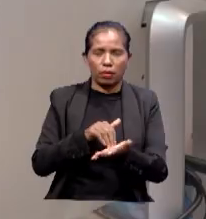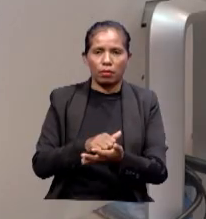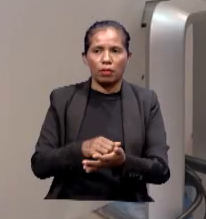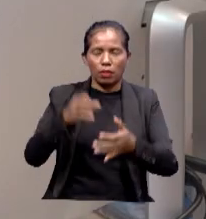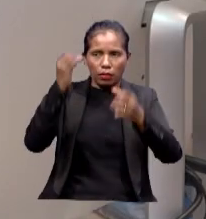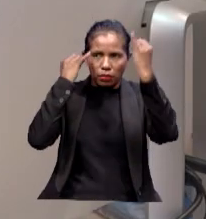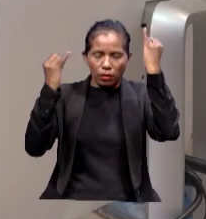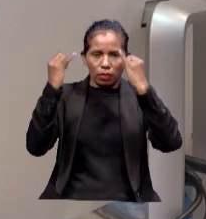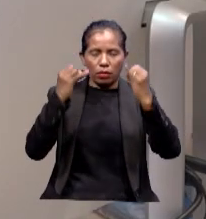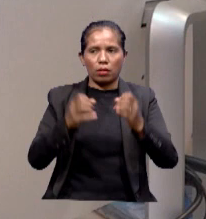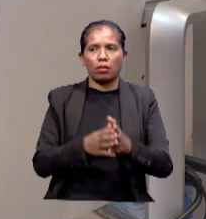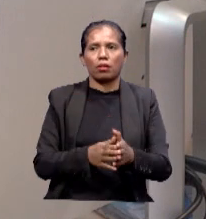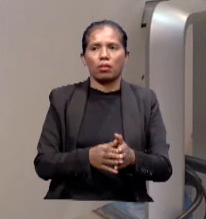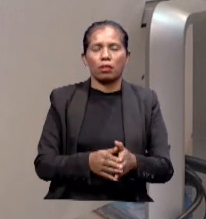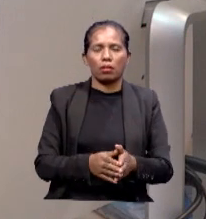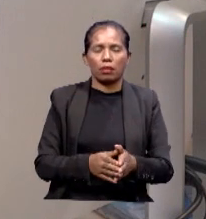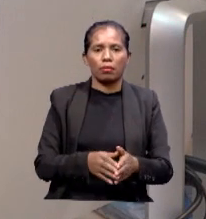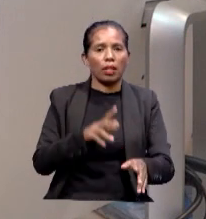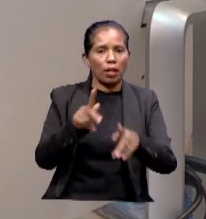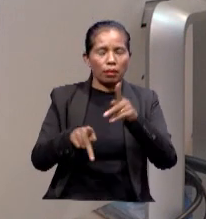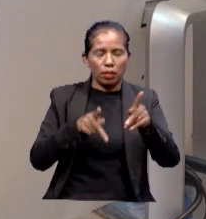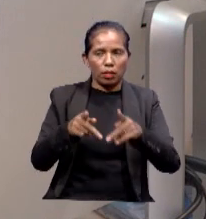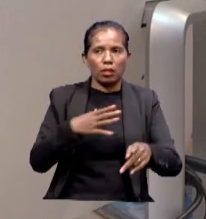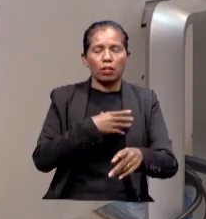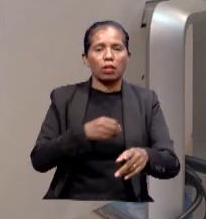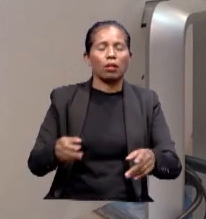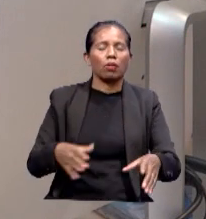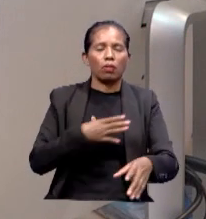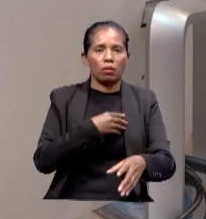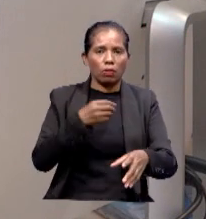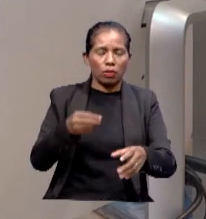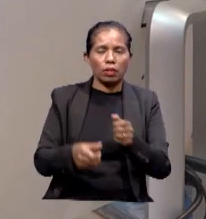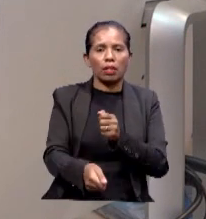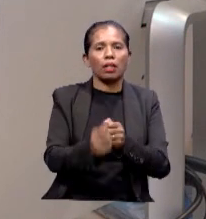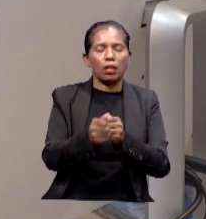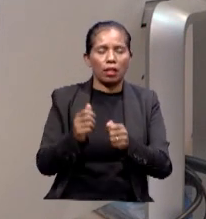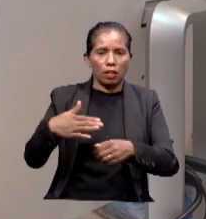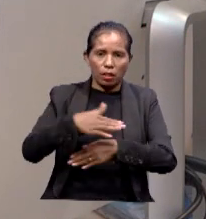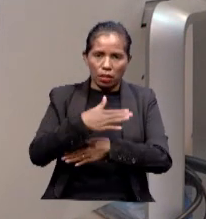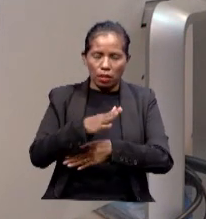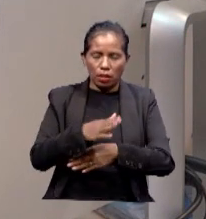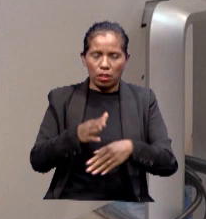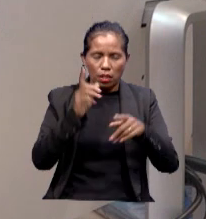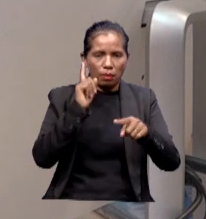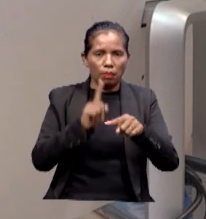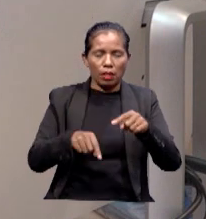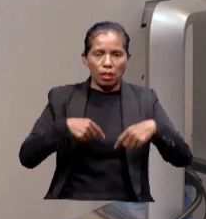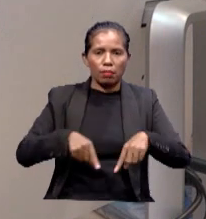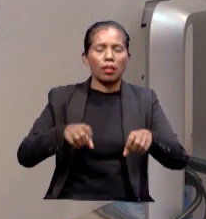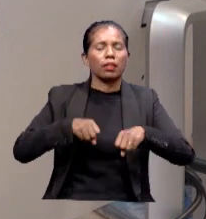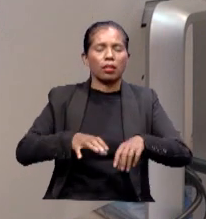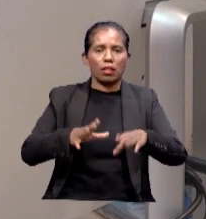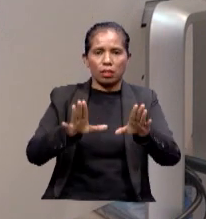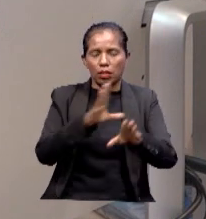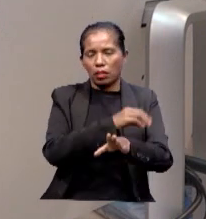informação, atenção, vai Liliu, vai a comunidade Hanesan Pescador Sira, atu tau atenção na Fatim, vai a Laloran, nomos,